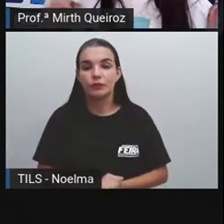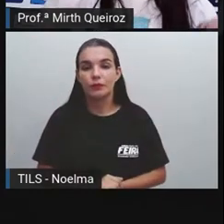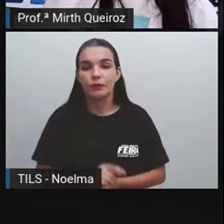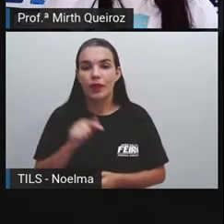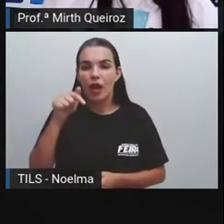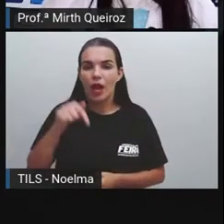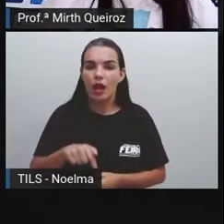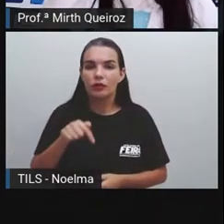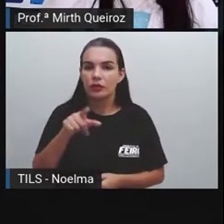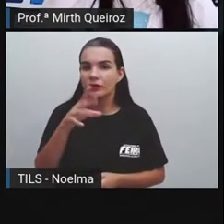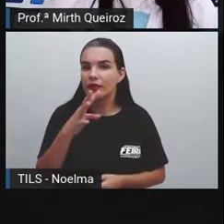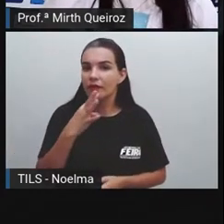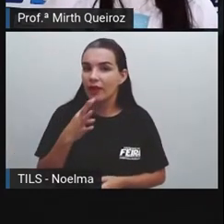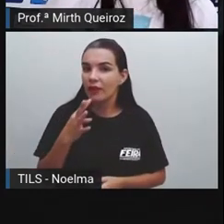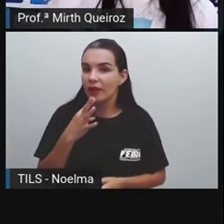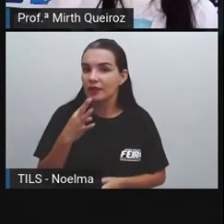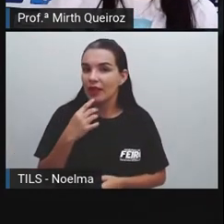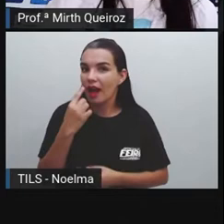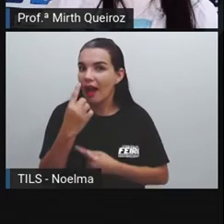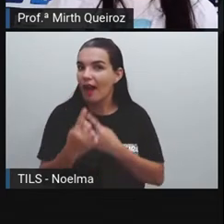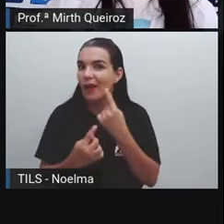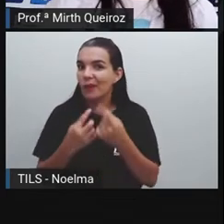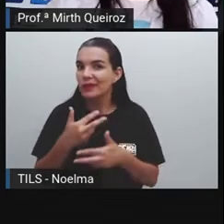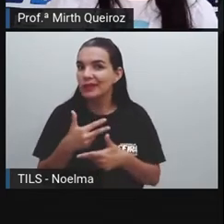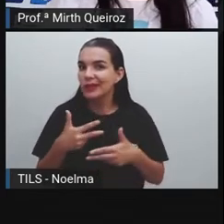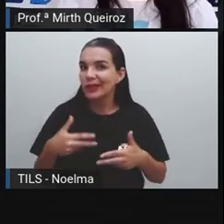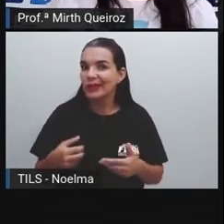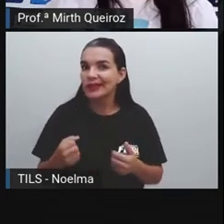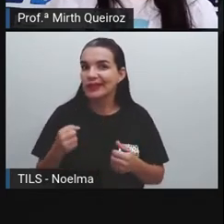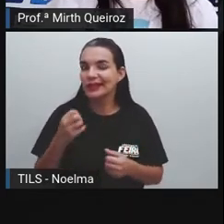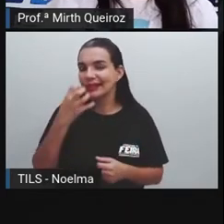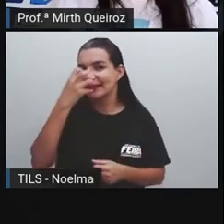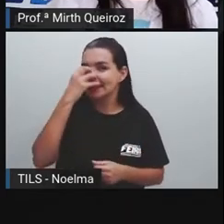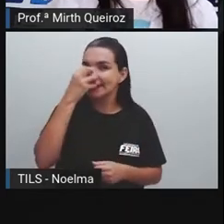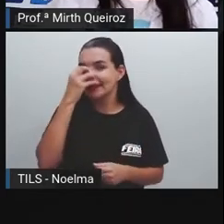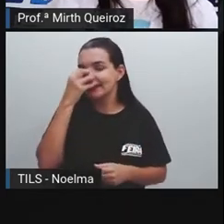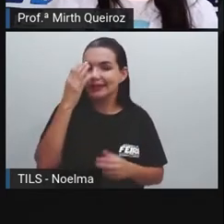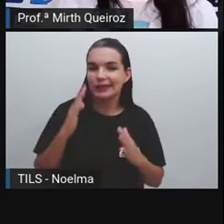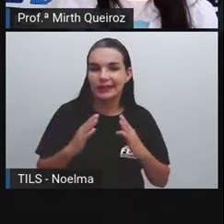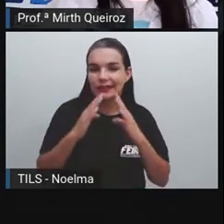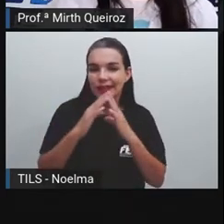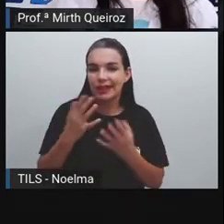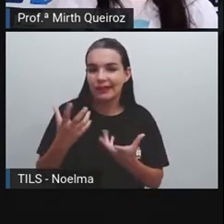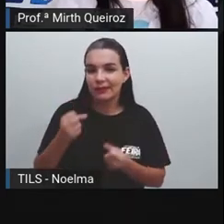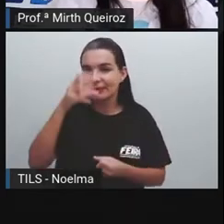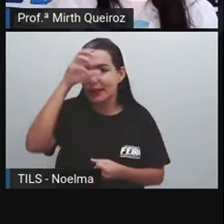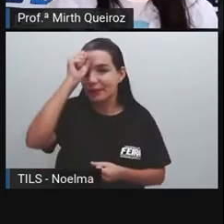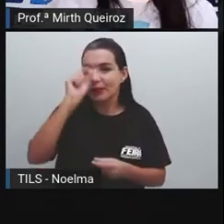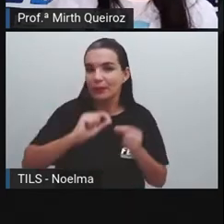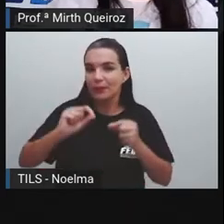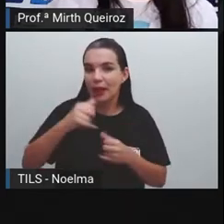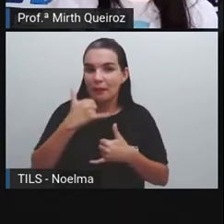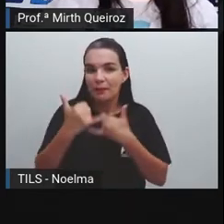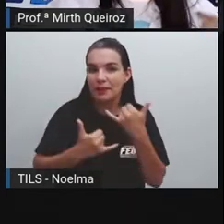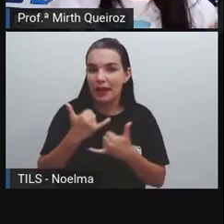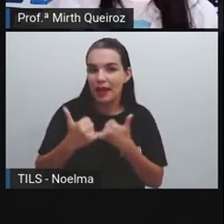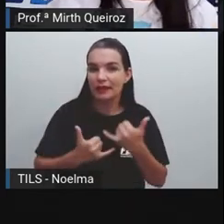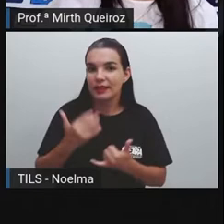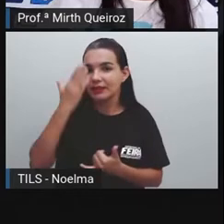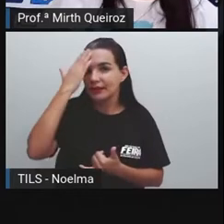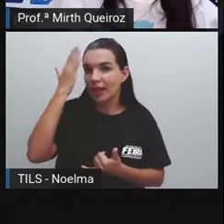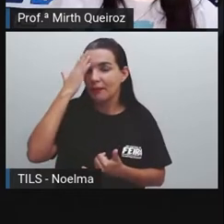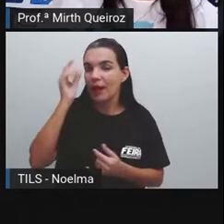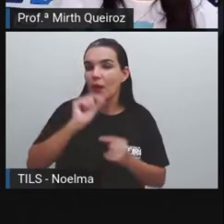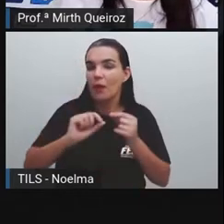Hoje vocês vão conhecer algumas das atividades, jogos circenses, e nós vamos aprender esses jogos e saber